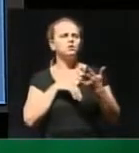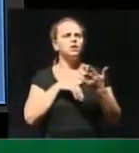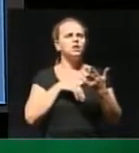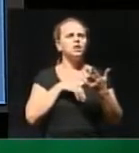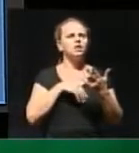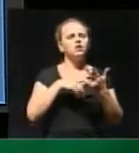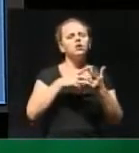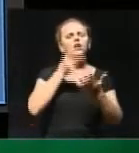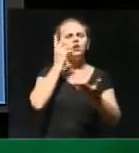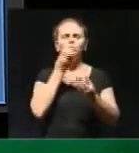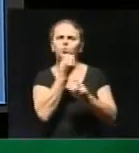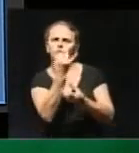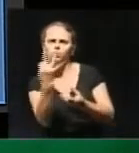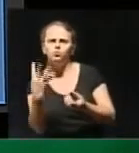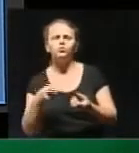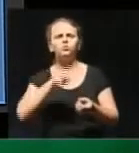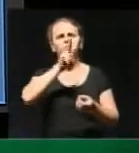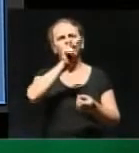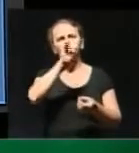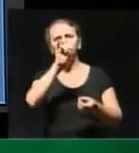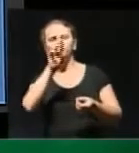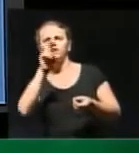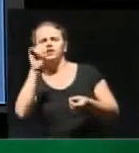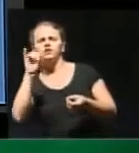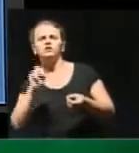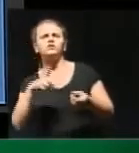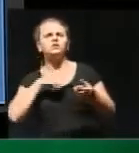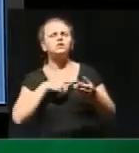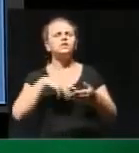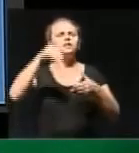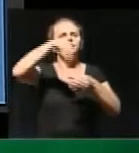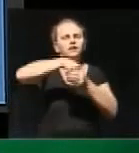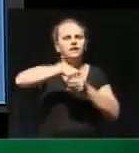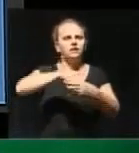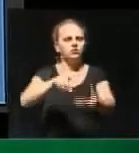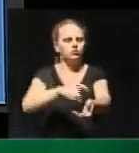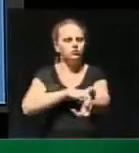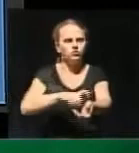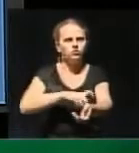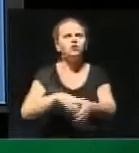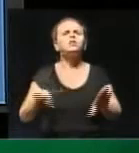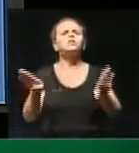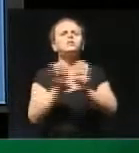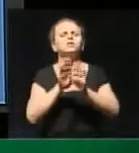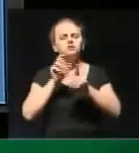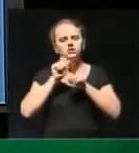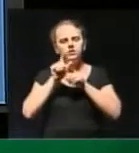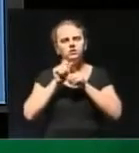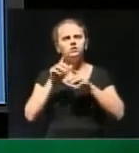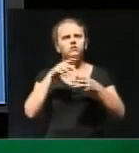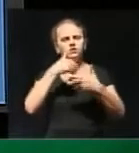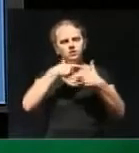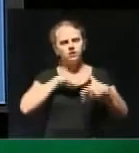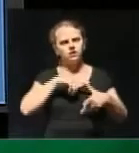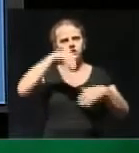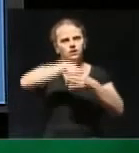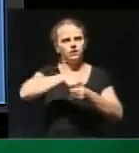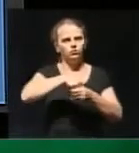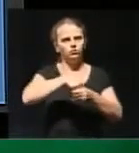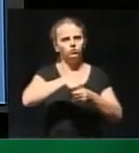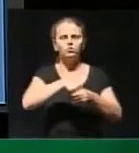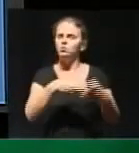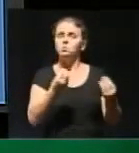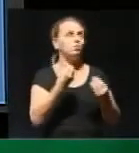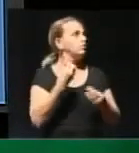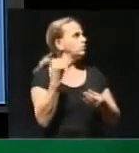é, a quantidade de vírus no sangue, e a quantidade de vírus no sêmen e na secreção vaginal. São dados bastante